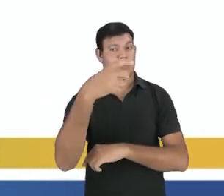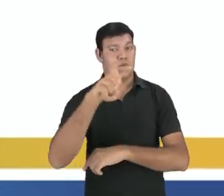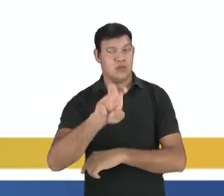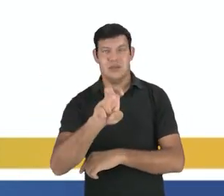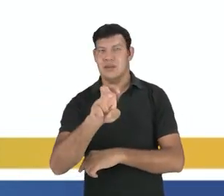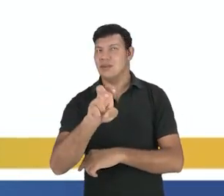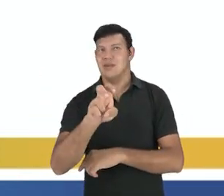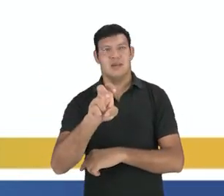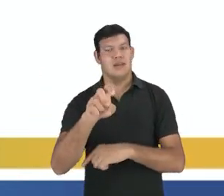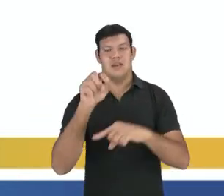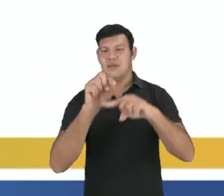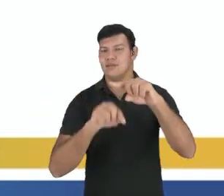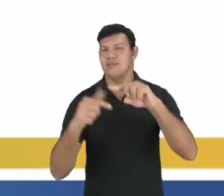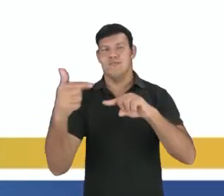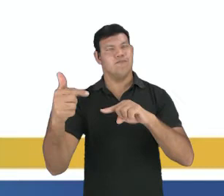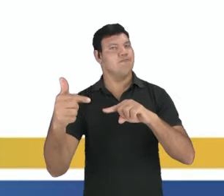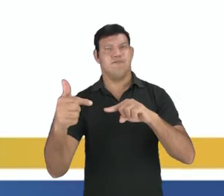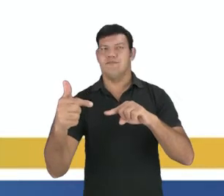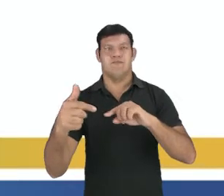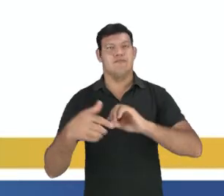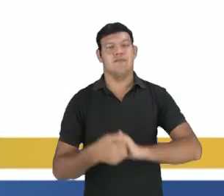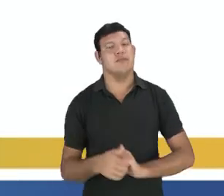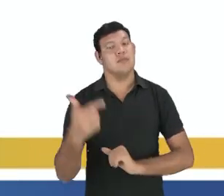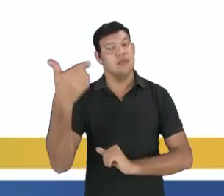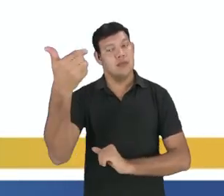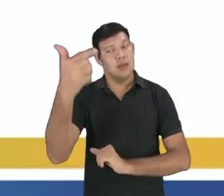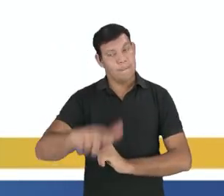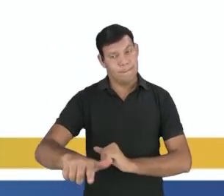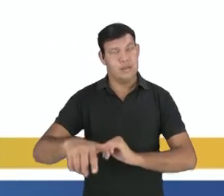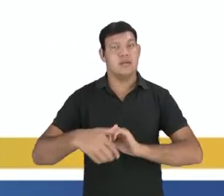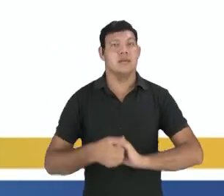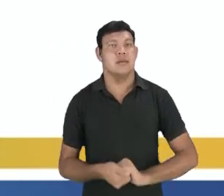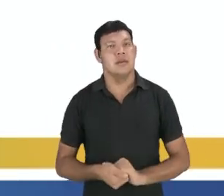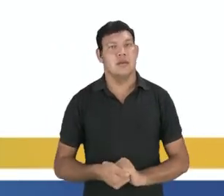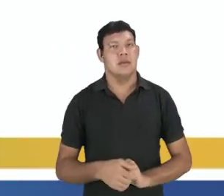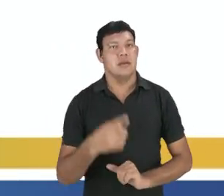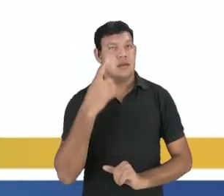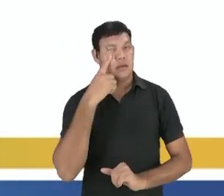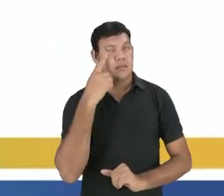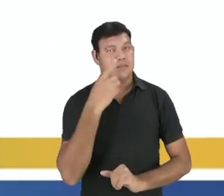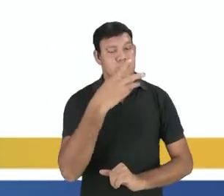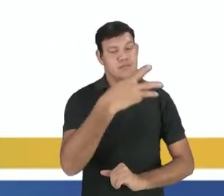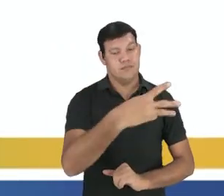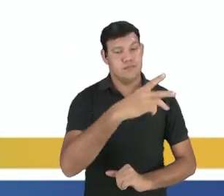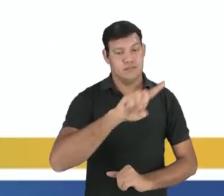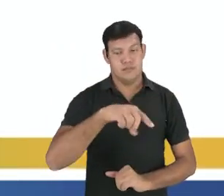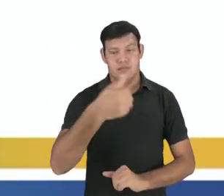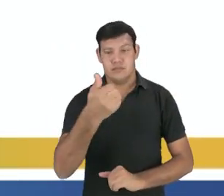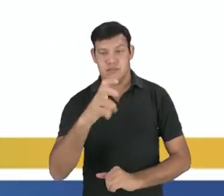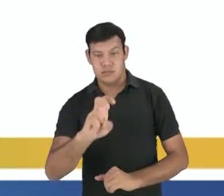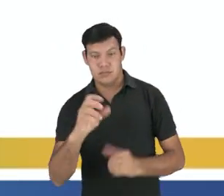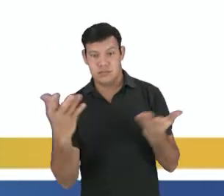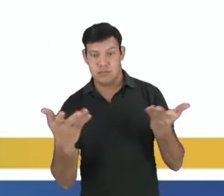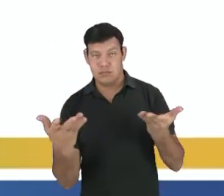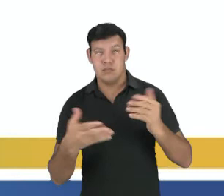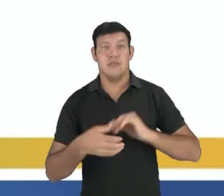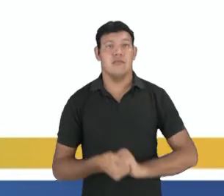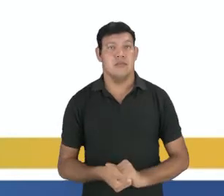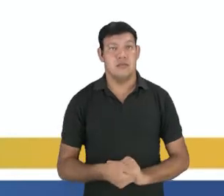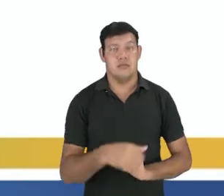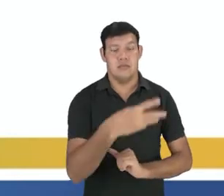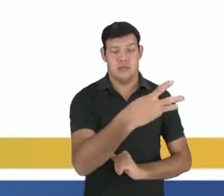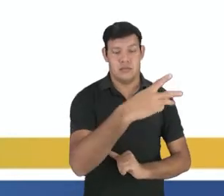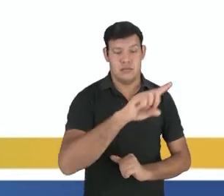2. Por quê? Porque ele só dividiu 6 e não dividiu 15. Agora eu tenho 3 e 15.